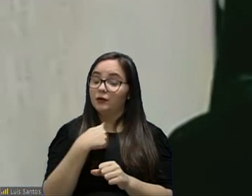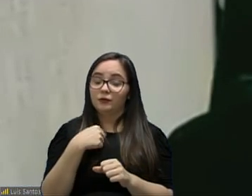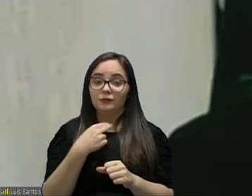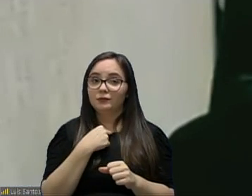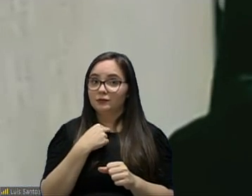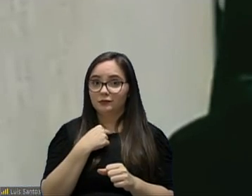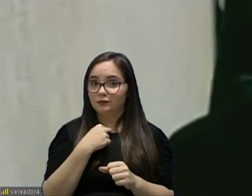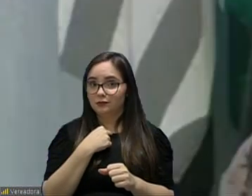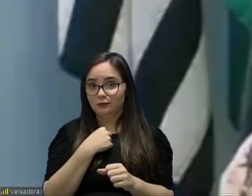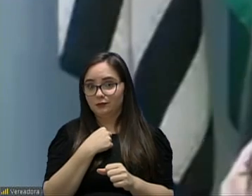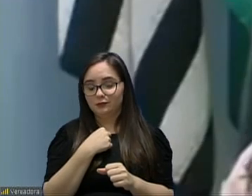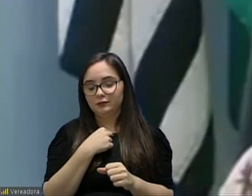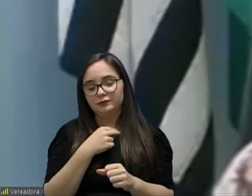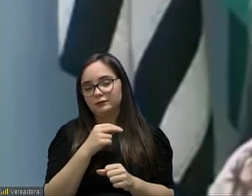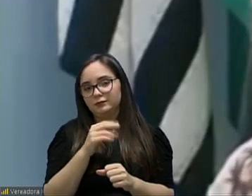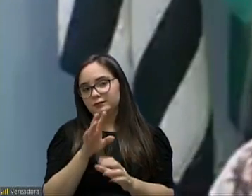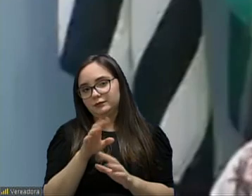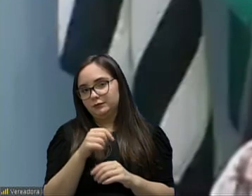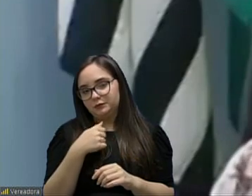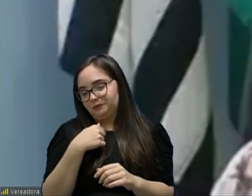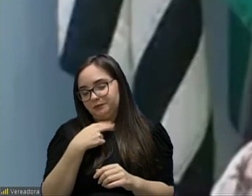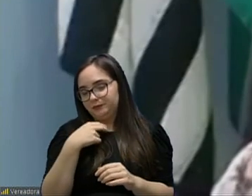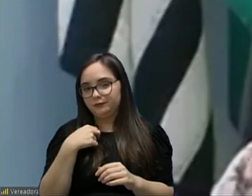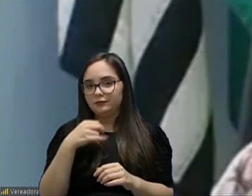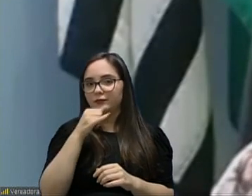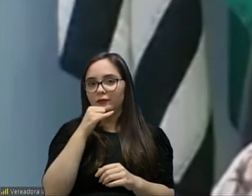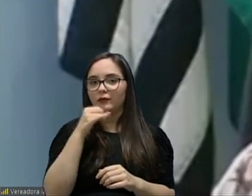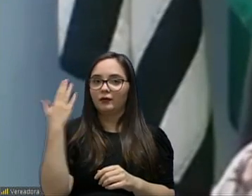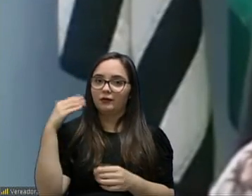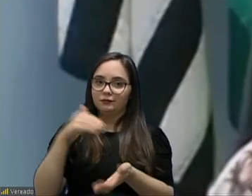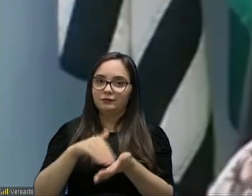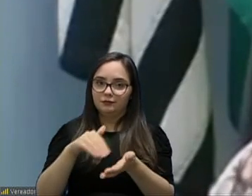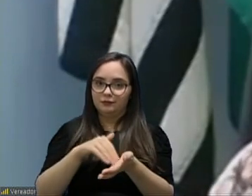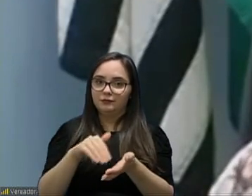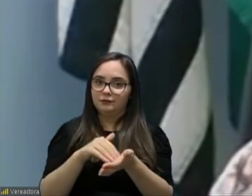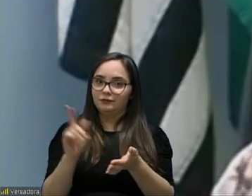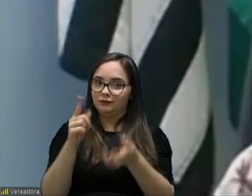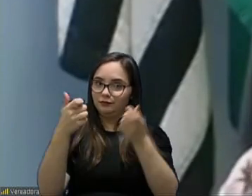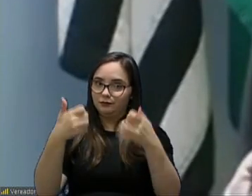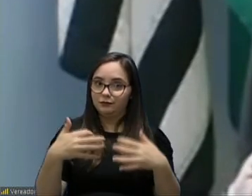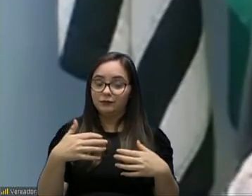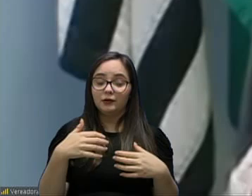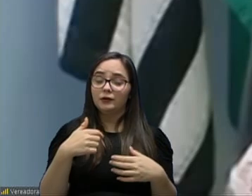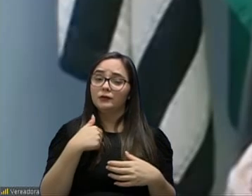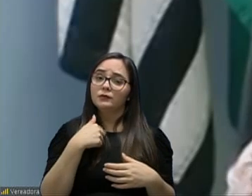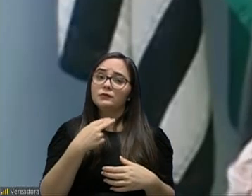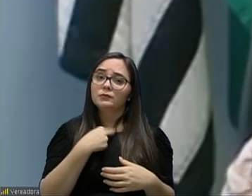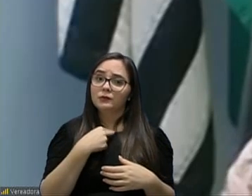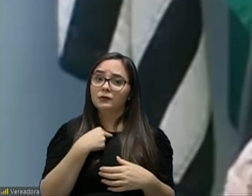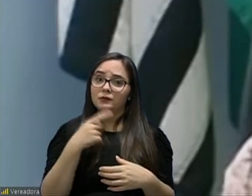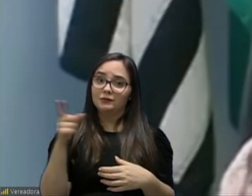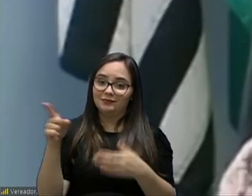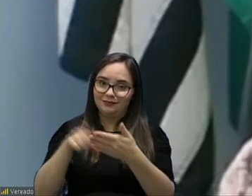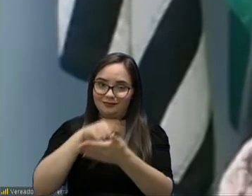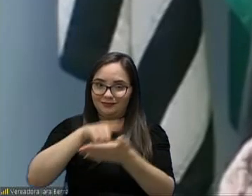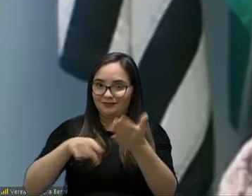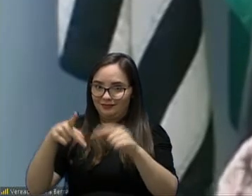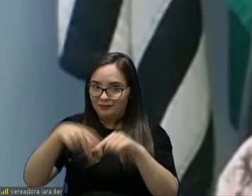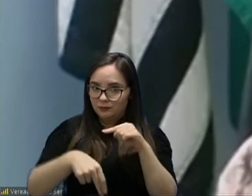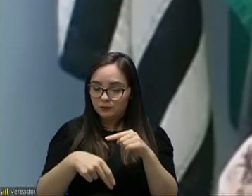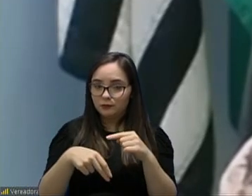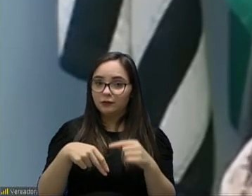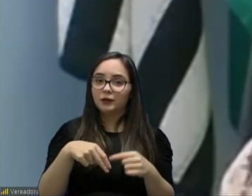posso mandar, e eu lembro do secretário Regalado colocando isso, essa vedação aqui, mesmo com a ressalva que o